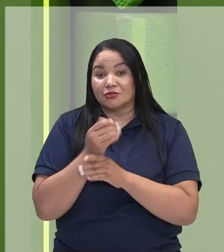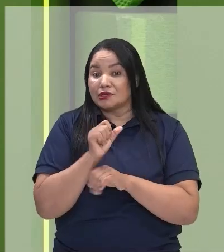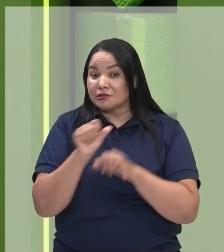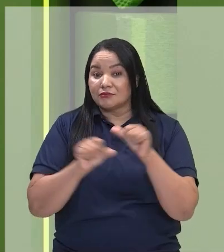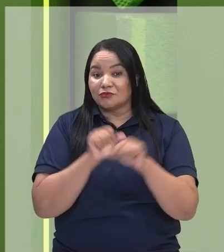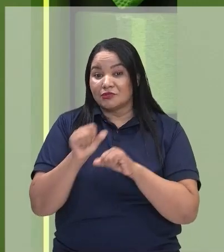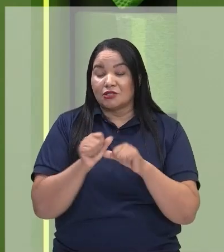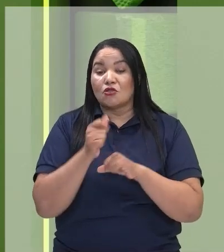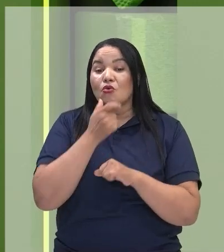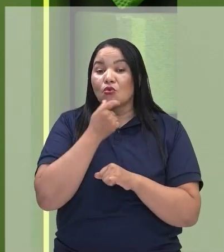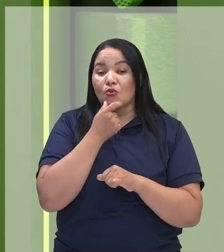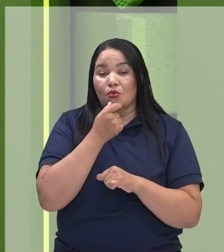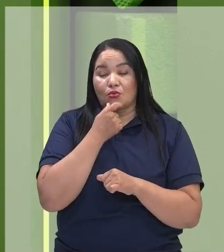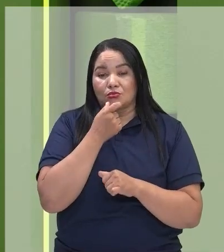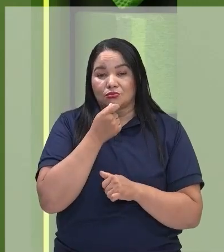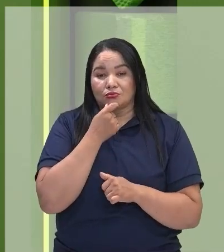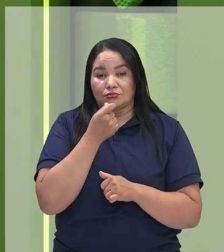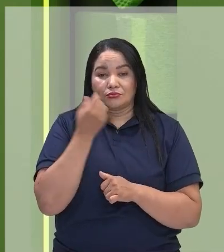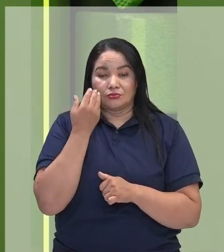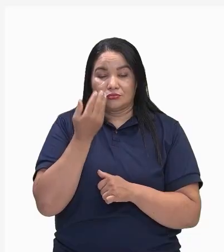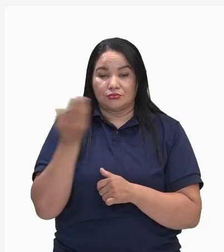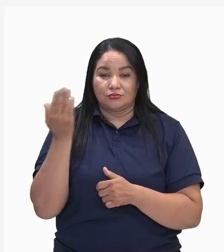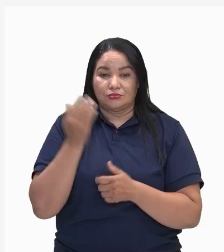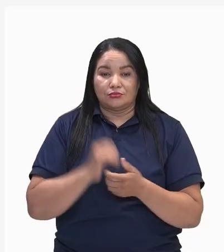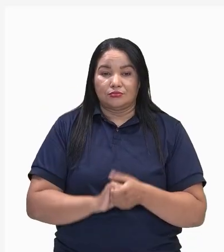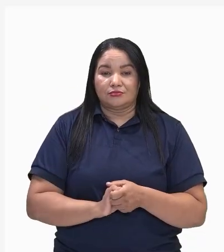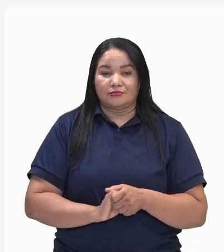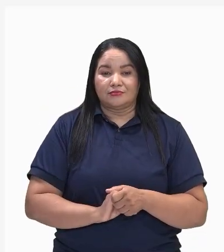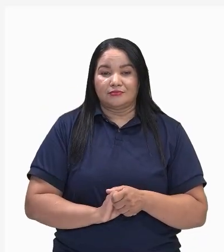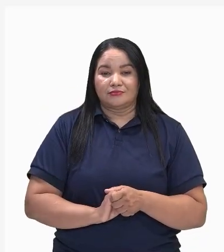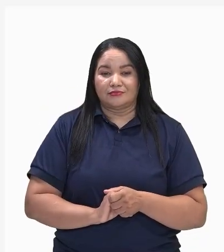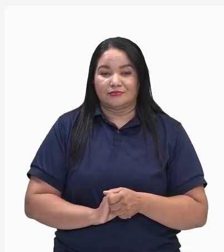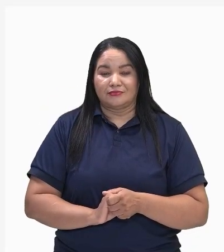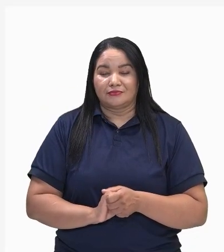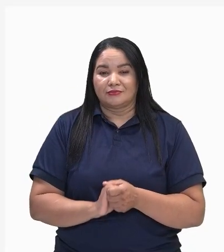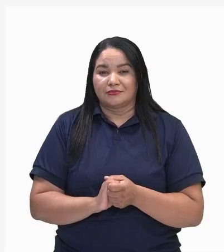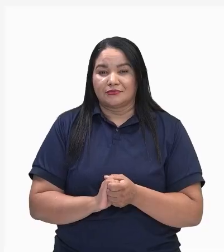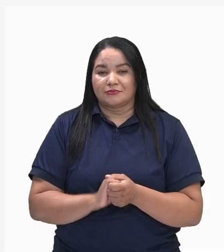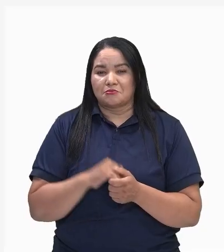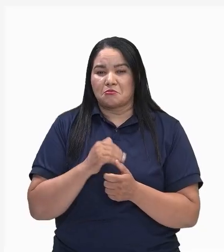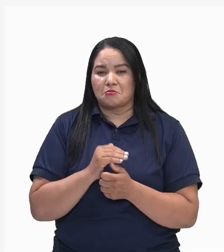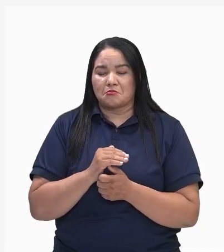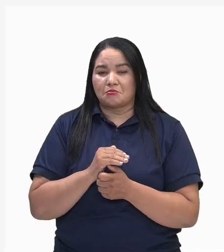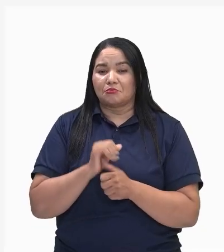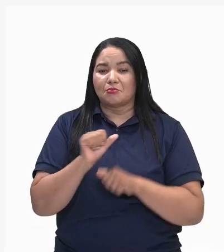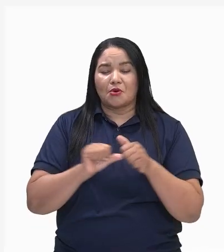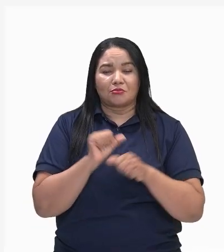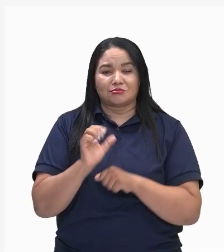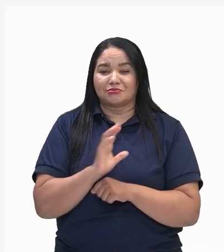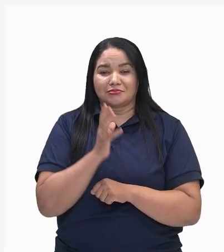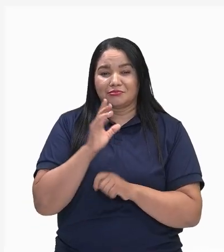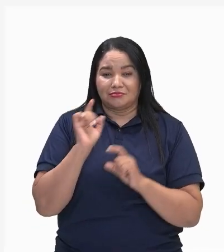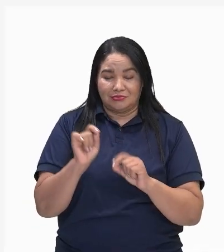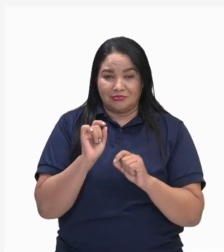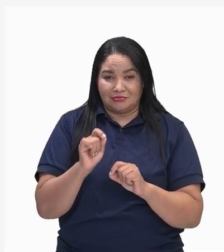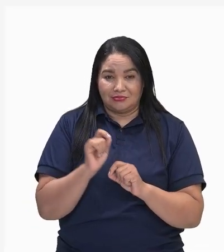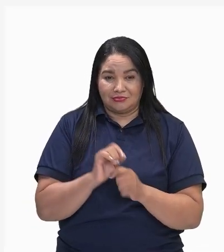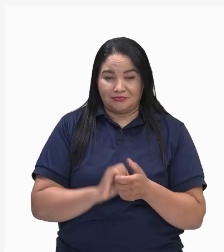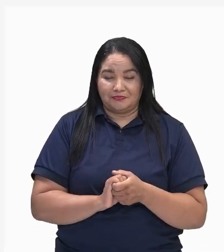nos meninos, tá? Então, como é que eles mudam? O que que acontece, né? A puberdade